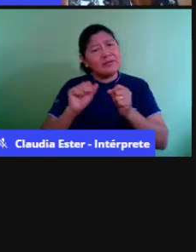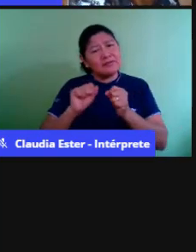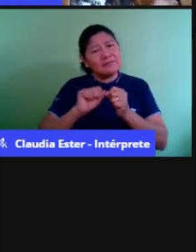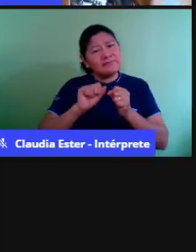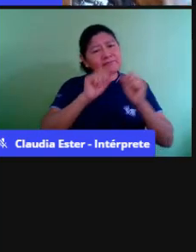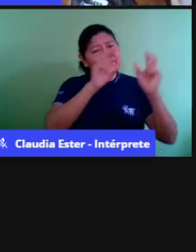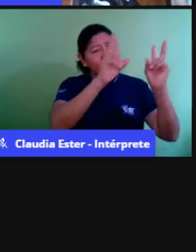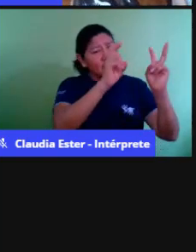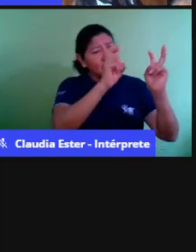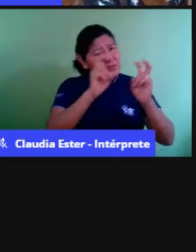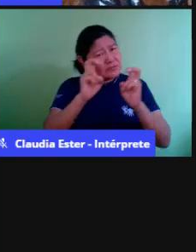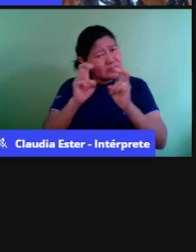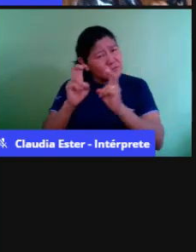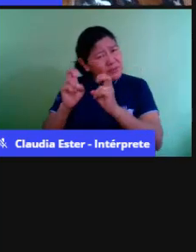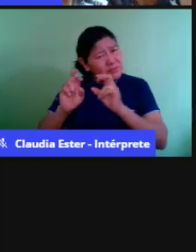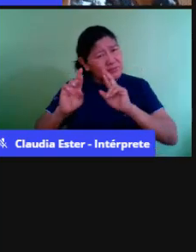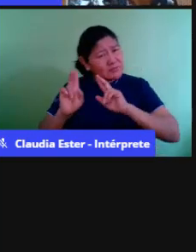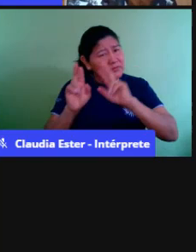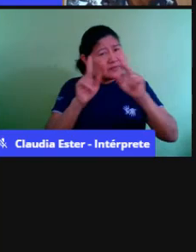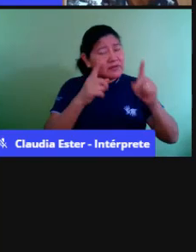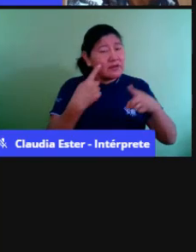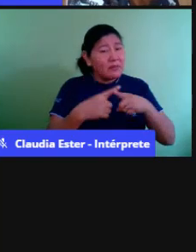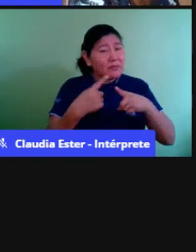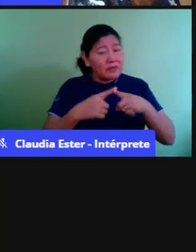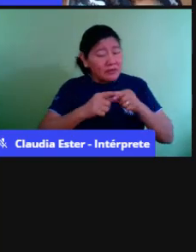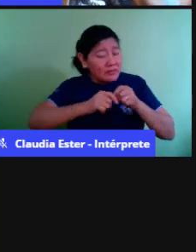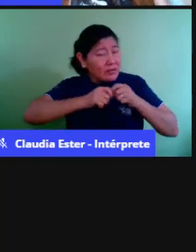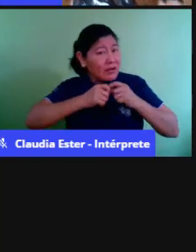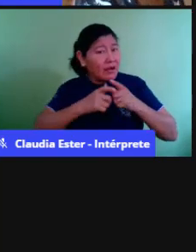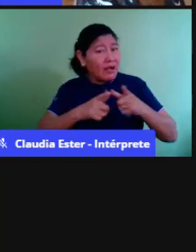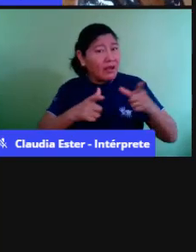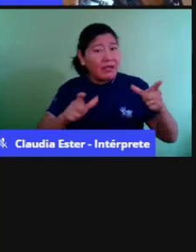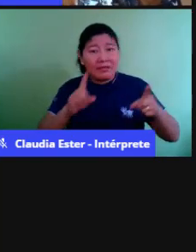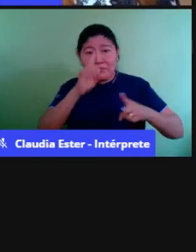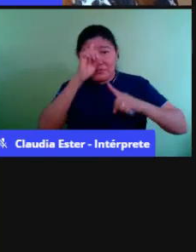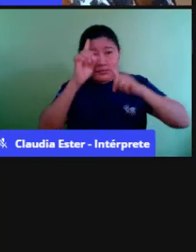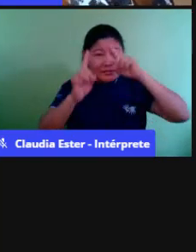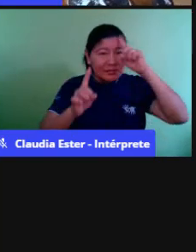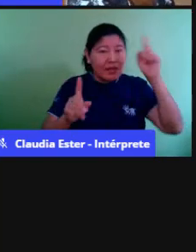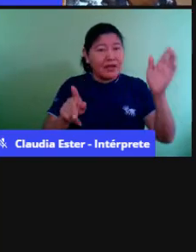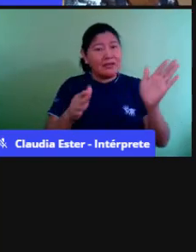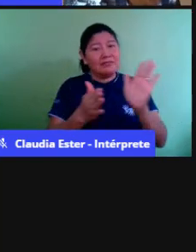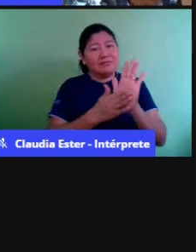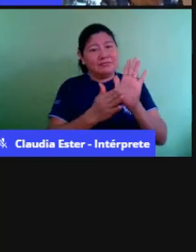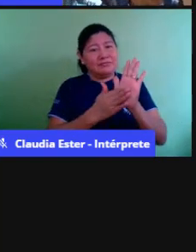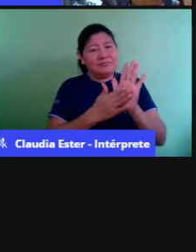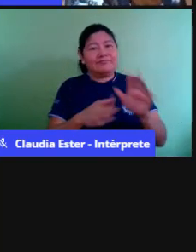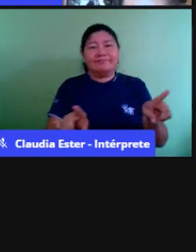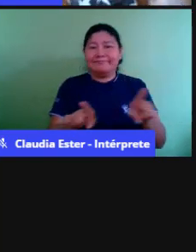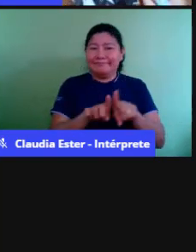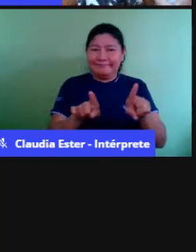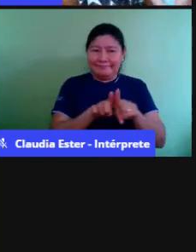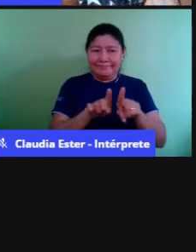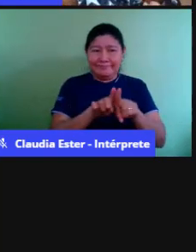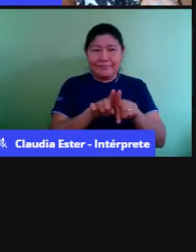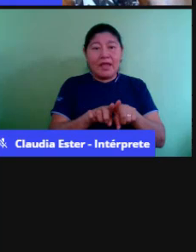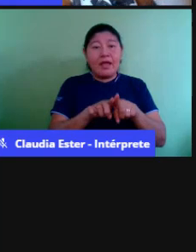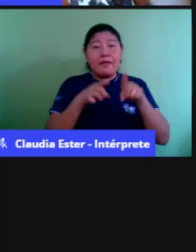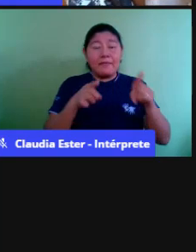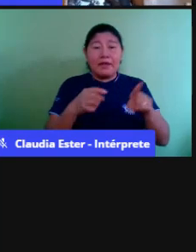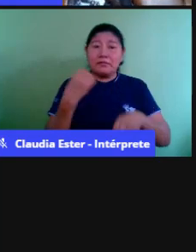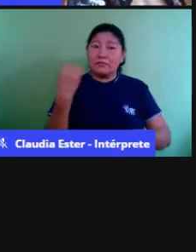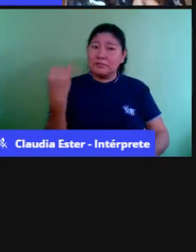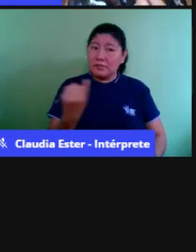sobre o desenho, porque ele é um tema amplo, inesgotável realmente, e muito interessante, né? Mas é muito importante